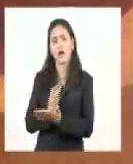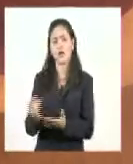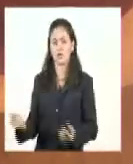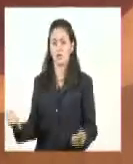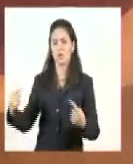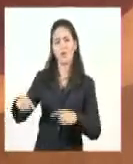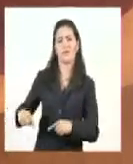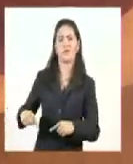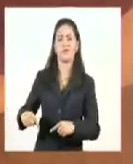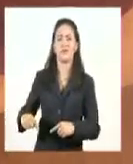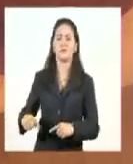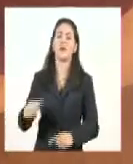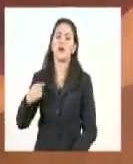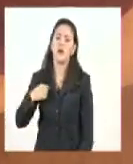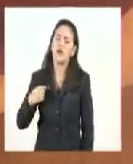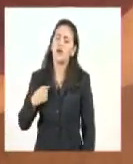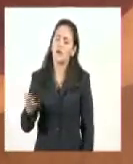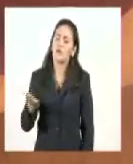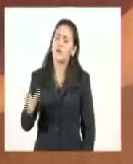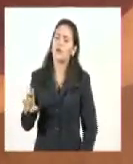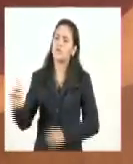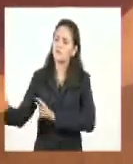relacionamento, até com quem não